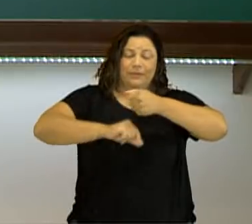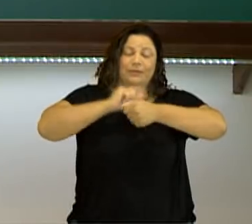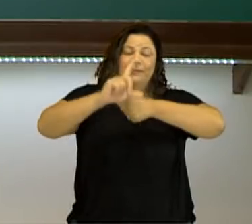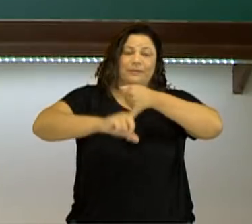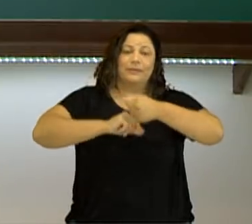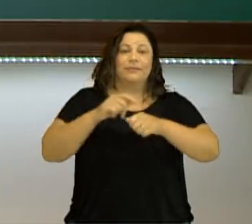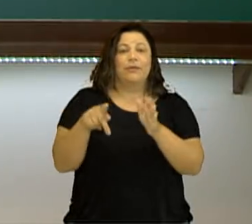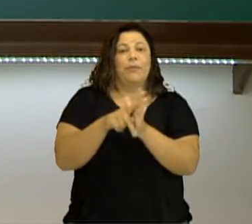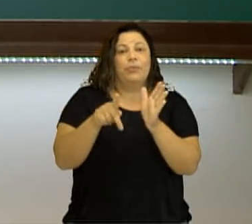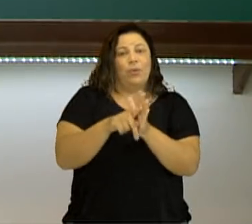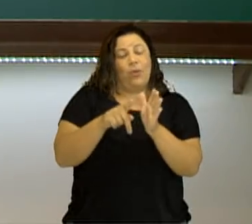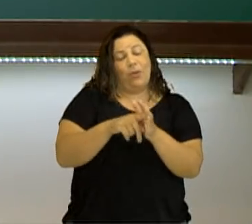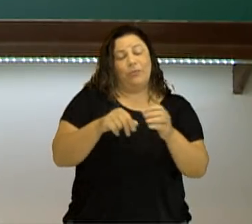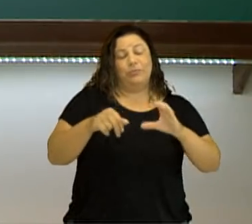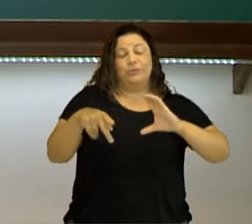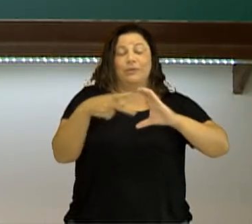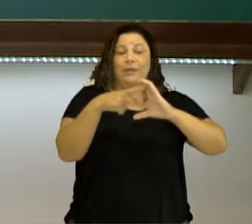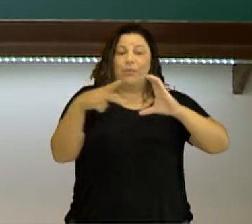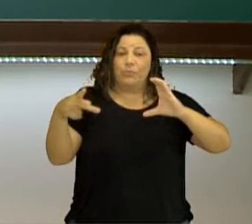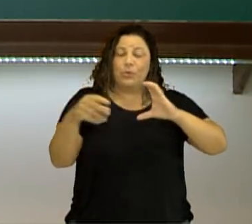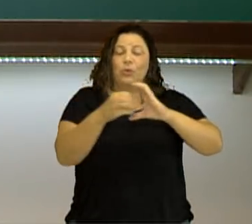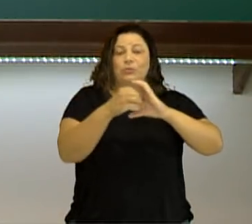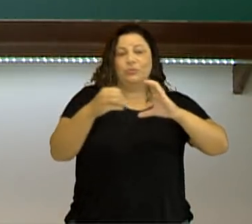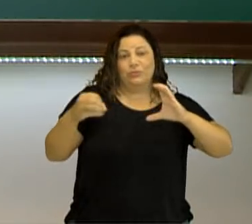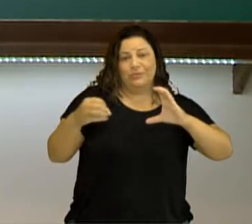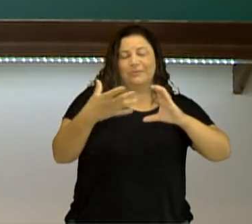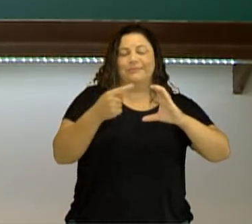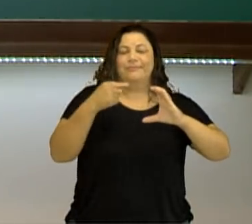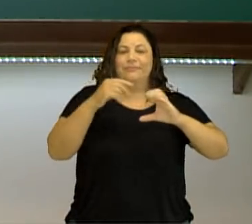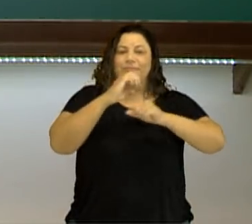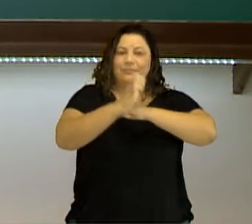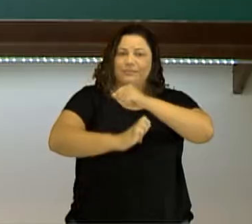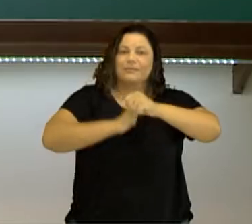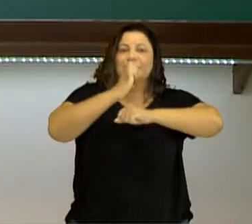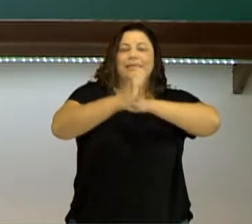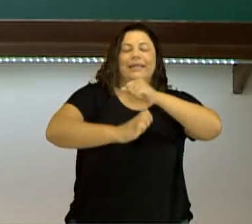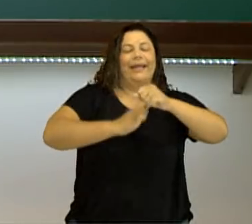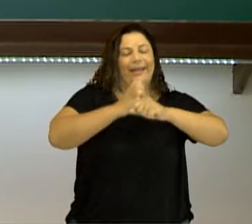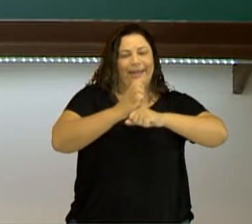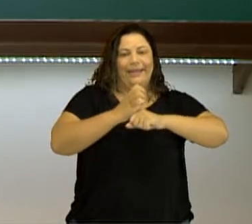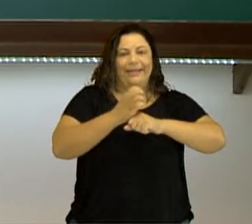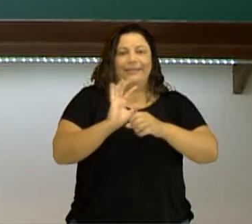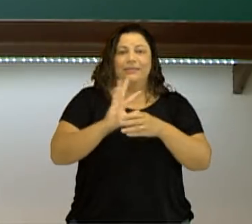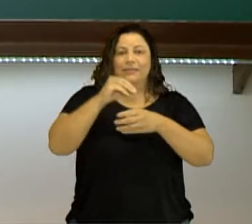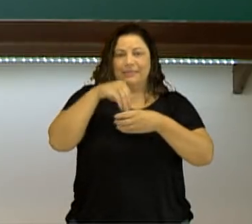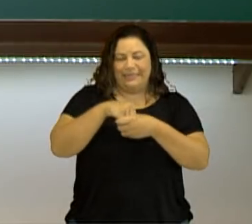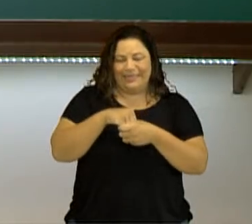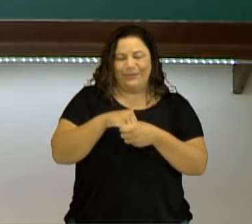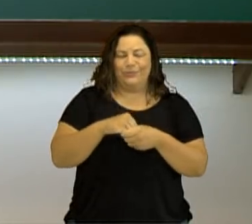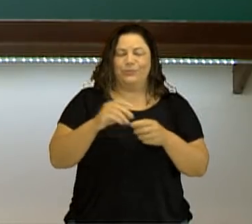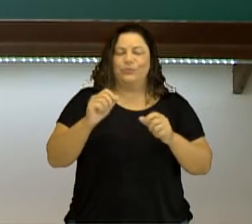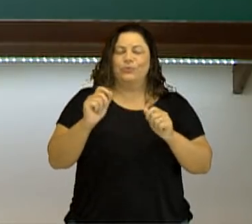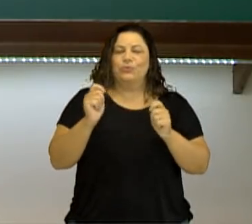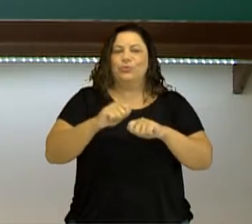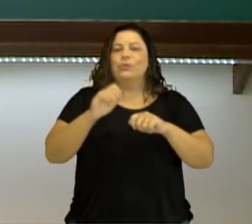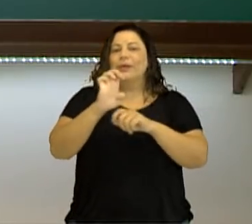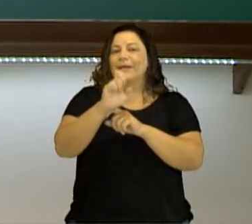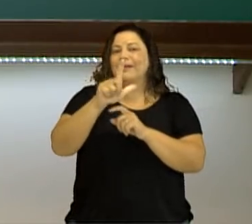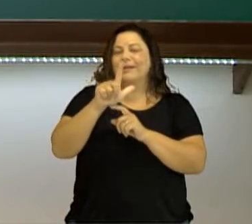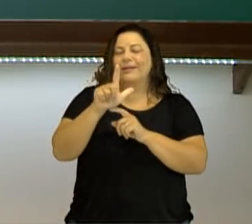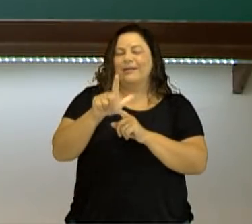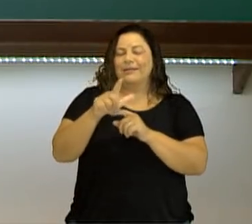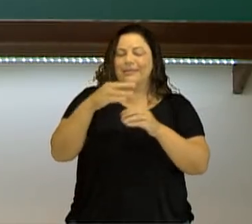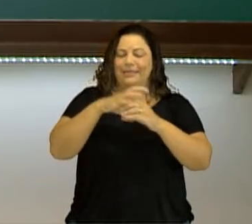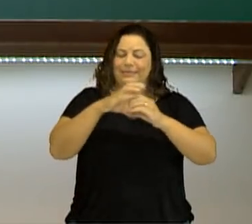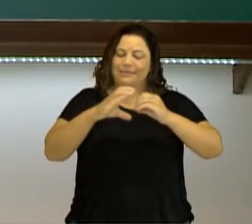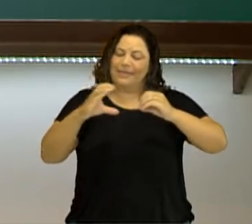são prótons, nêutrons, elétrons, elétrons dentro da eletrosfera, lá na eletrosfera, nas